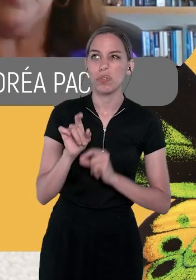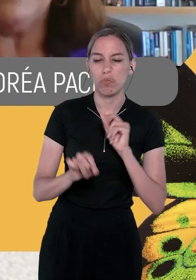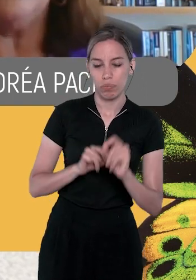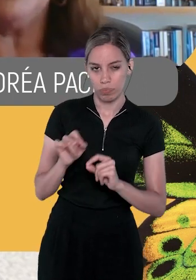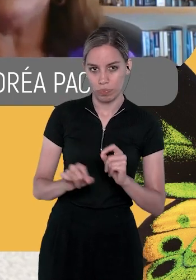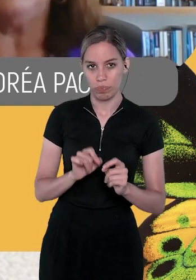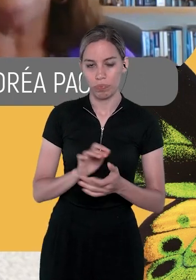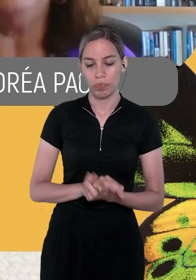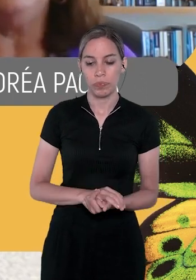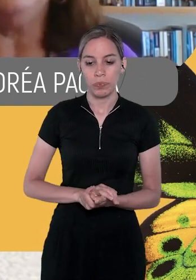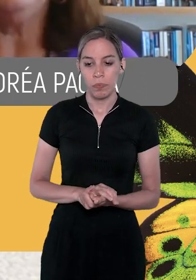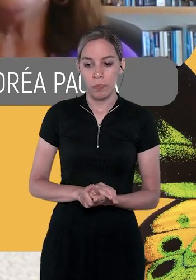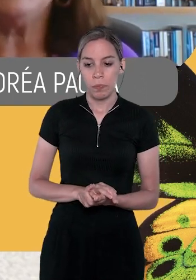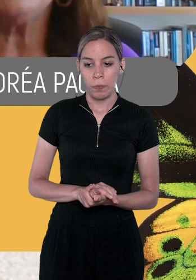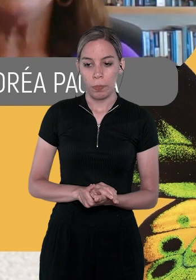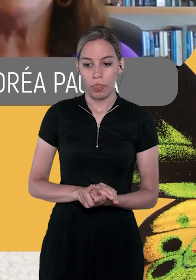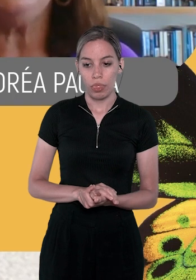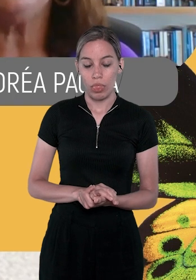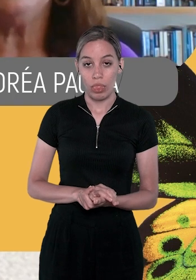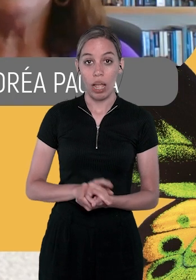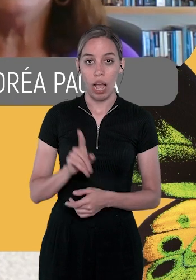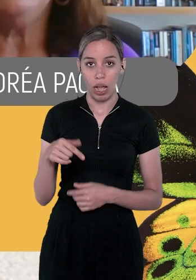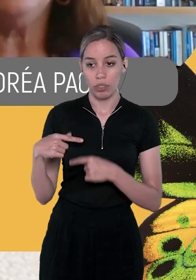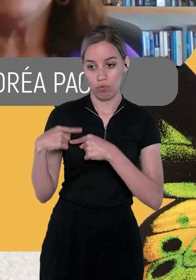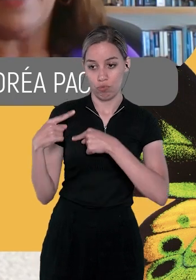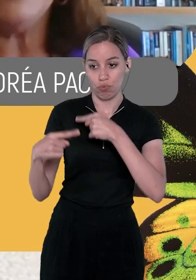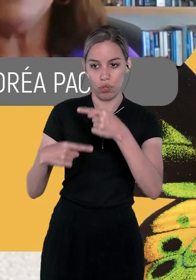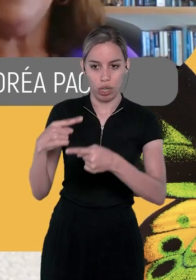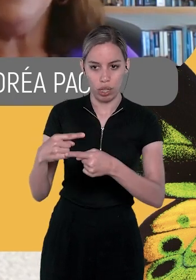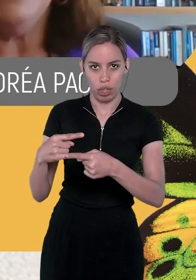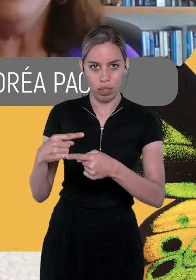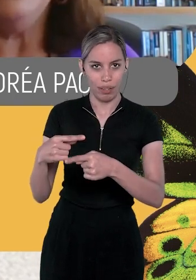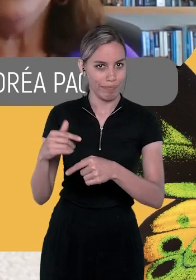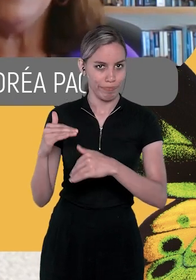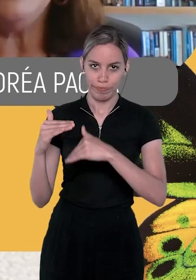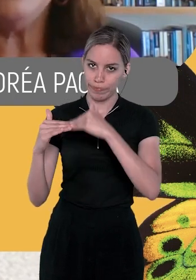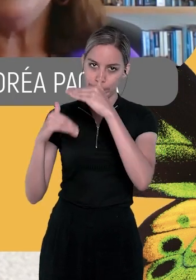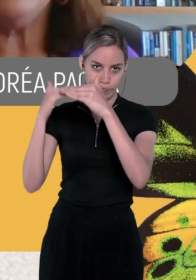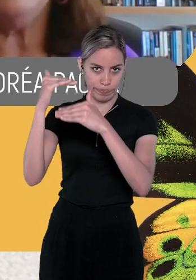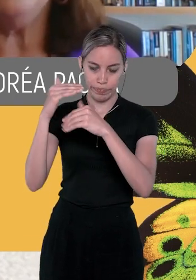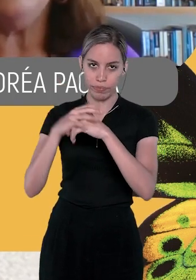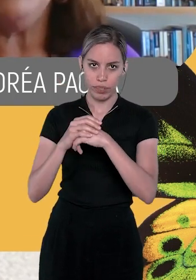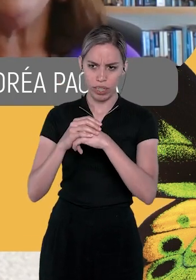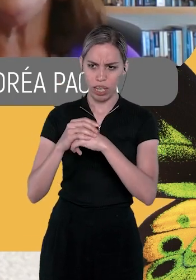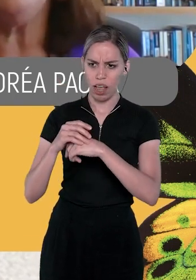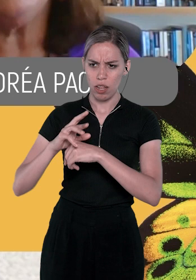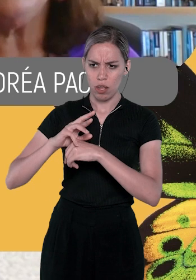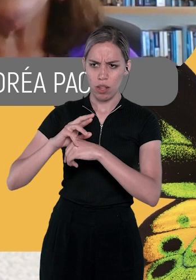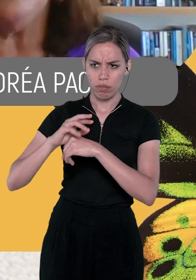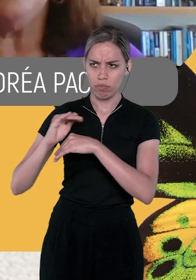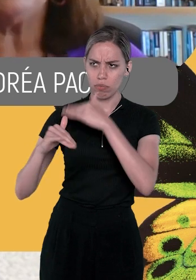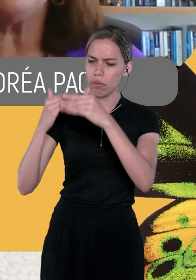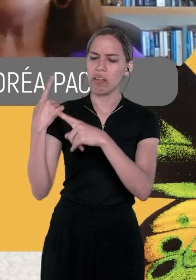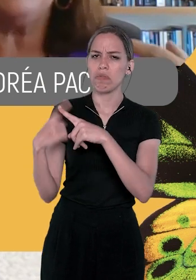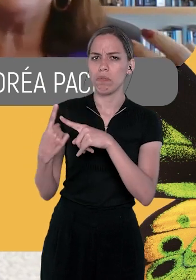muito contemporâneo. São gerações que não crescem, e não crescem porque não é permitido